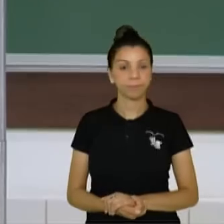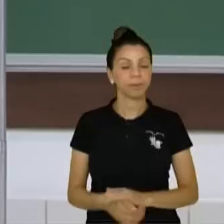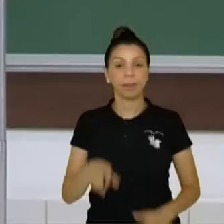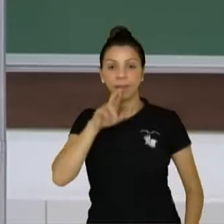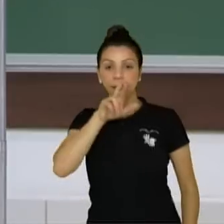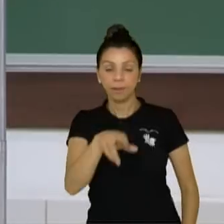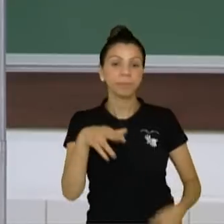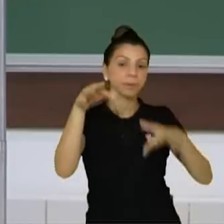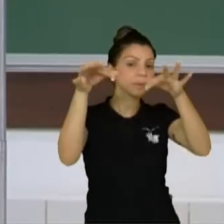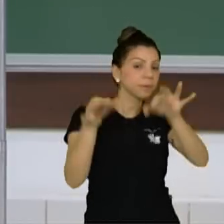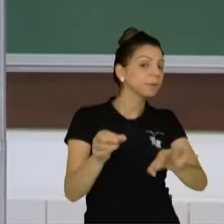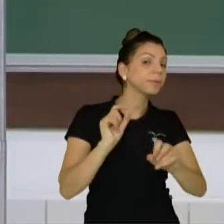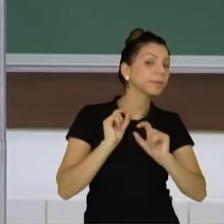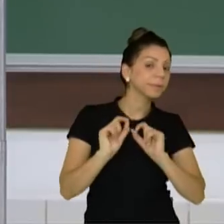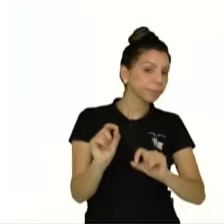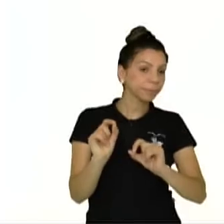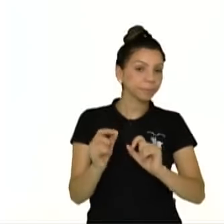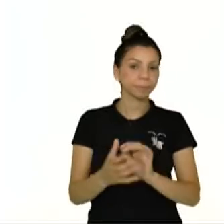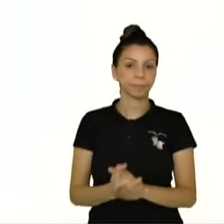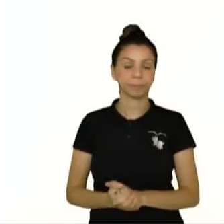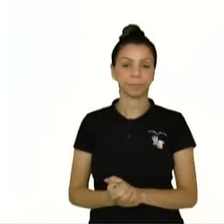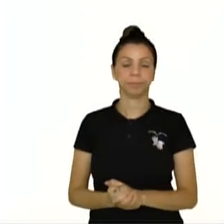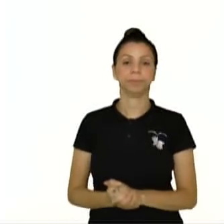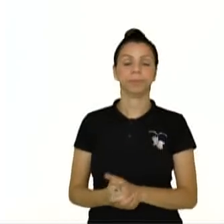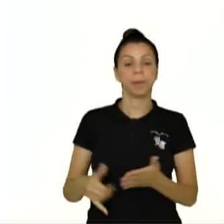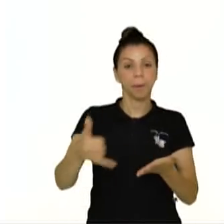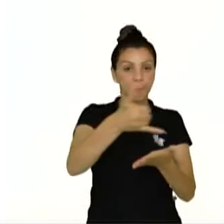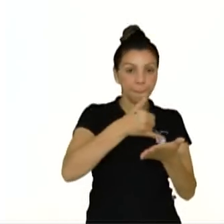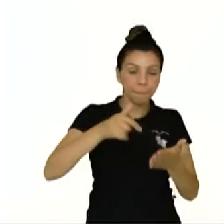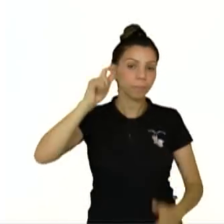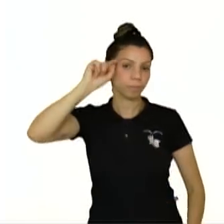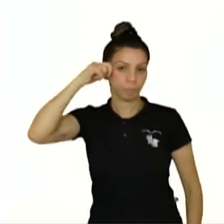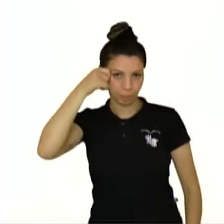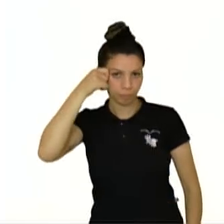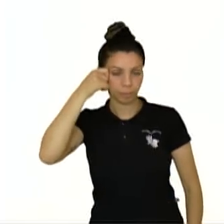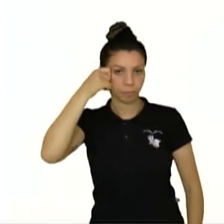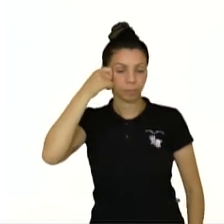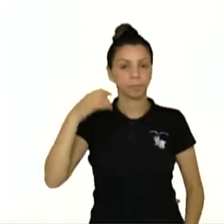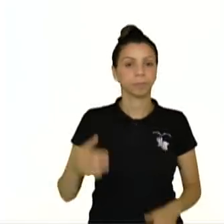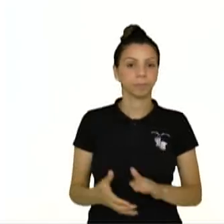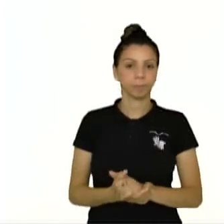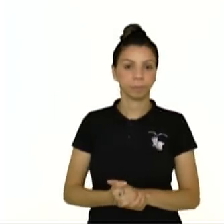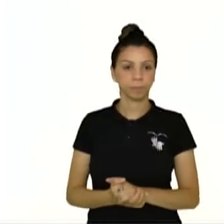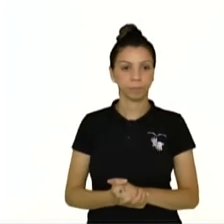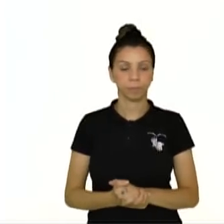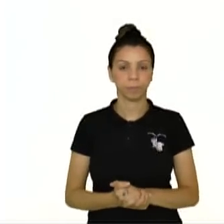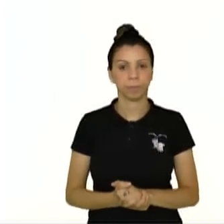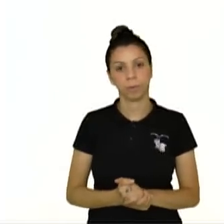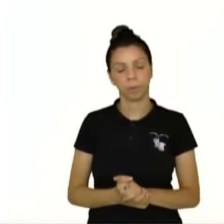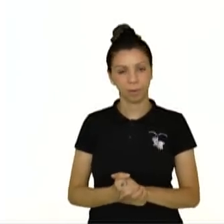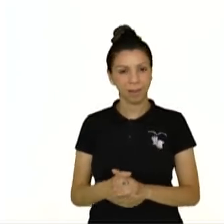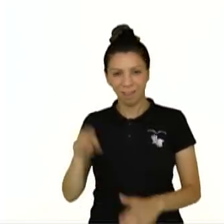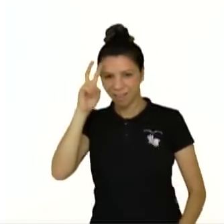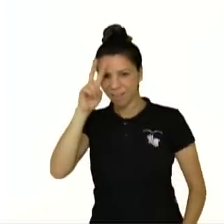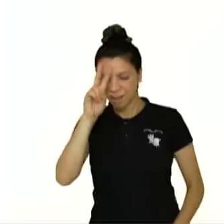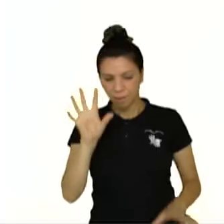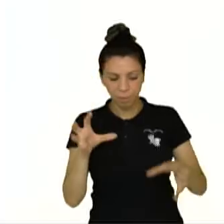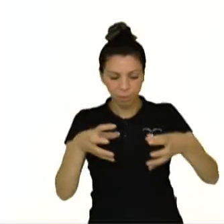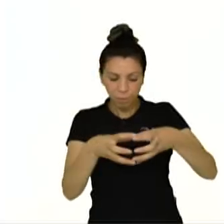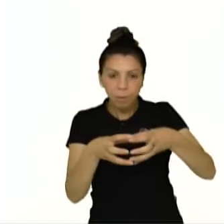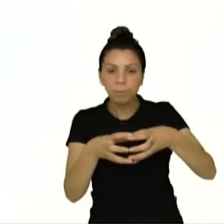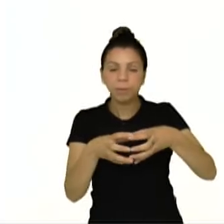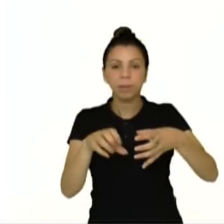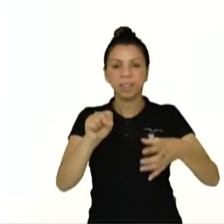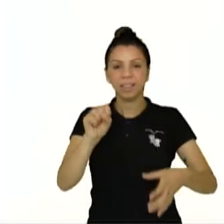E a resposta certa é petróleo. Standard Oil Company. Lembra?